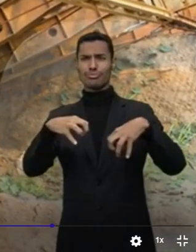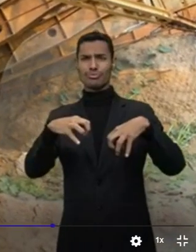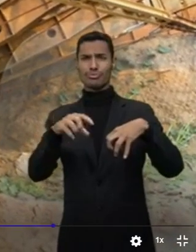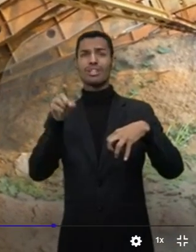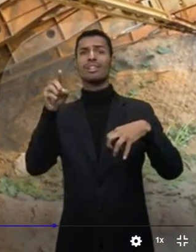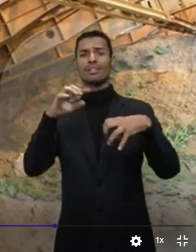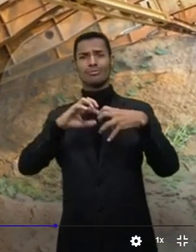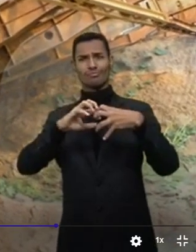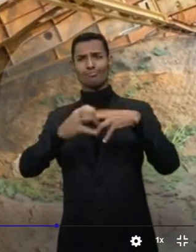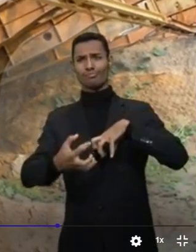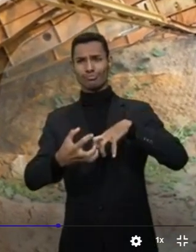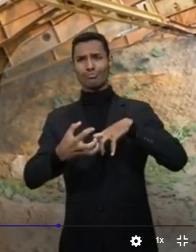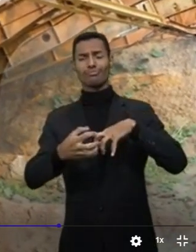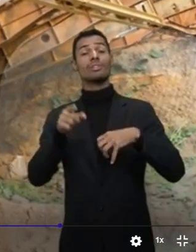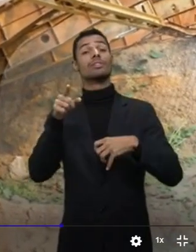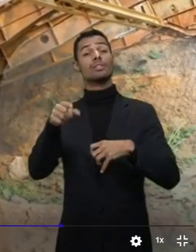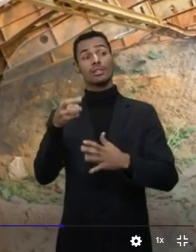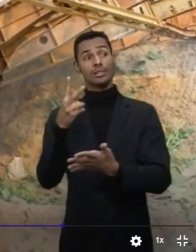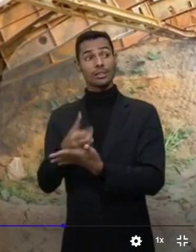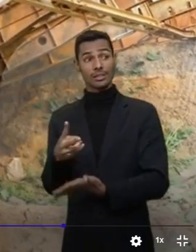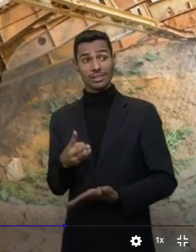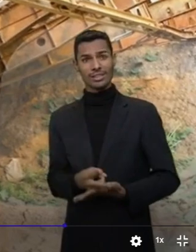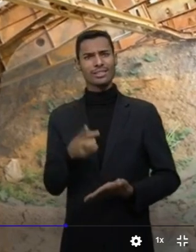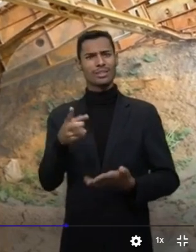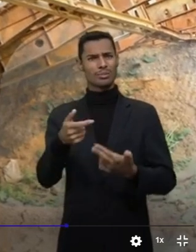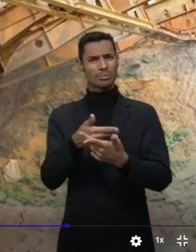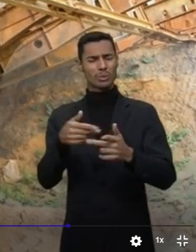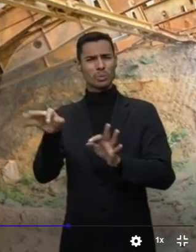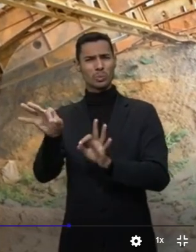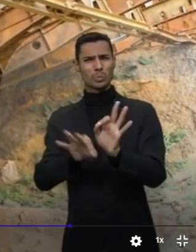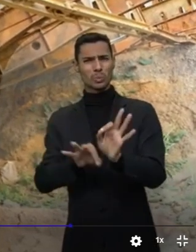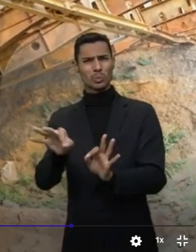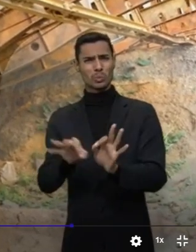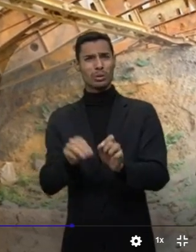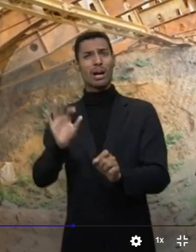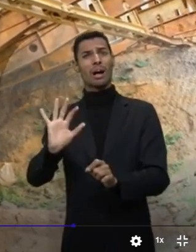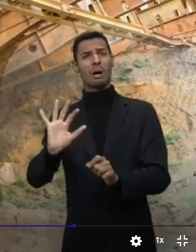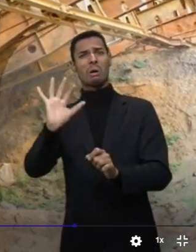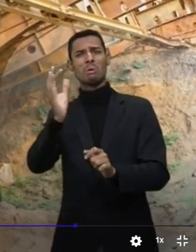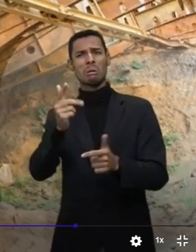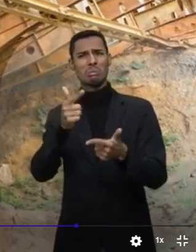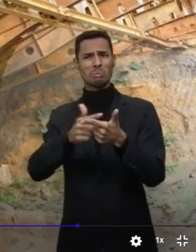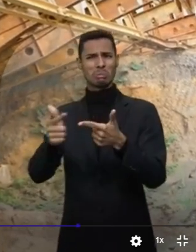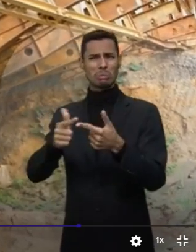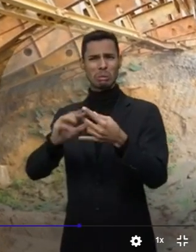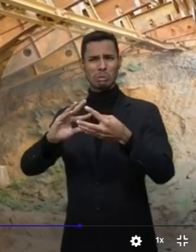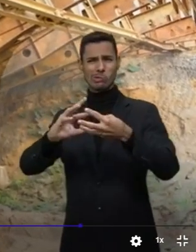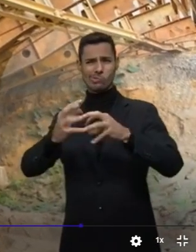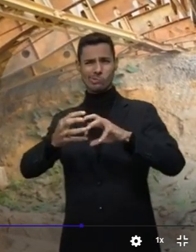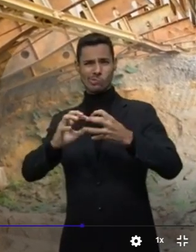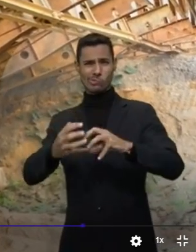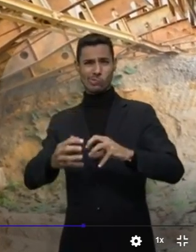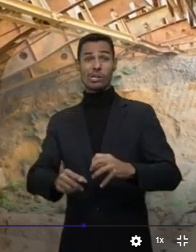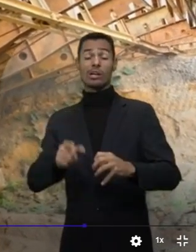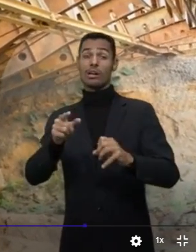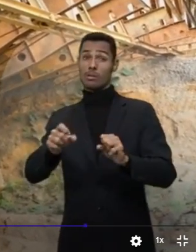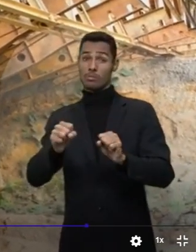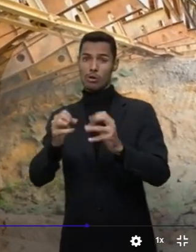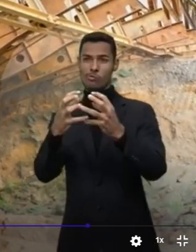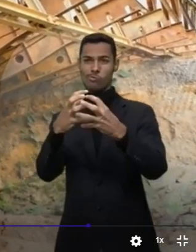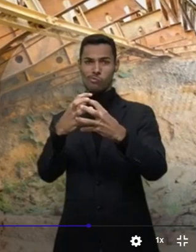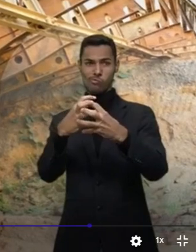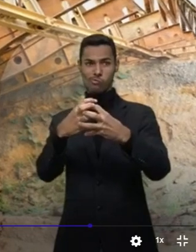estresse lento, porém constante, do material estrutural, causando deformações plásticas que podem levar a fissuras